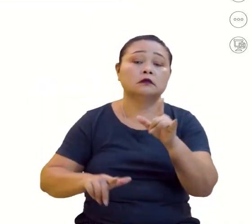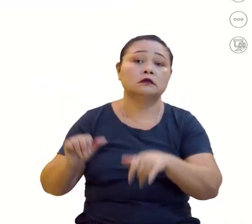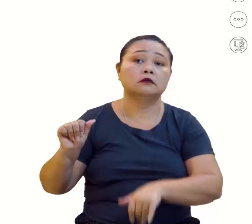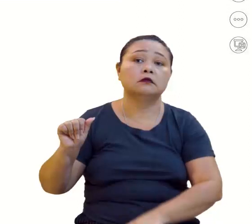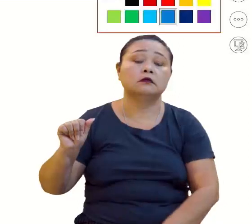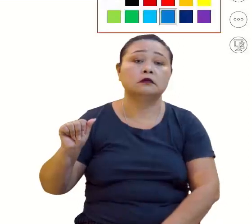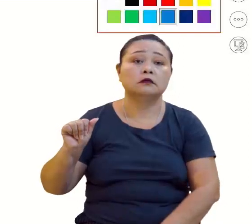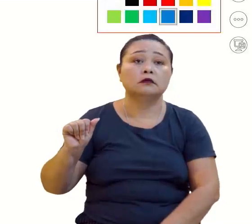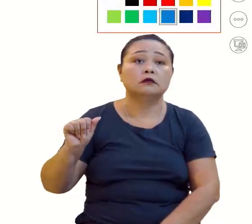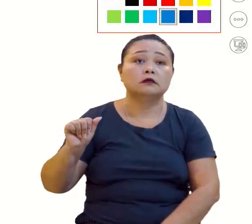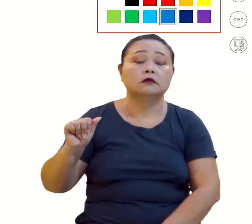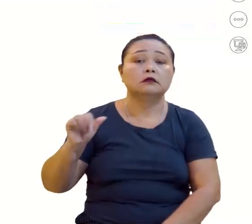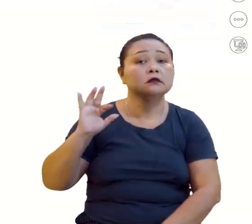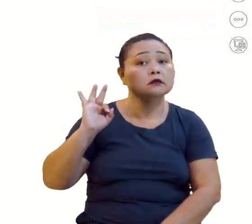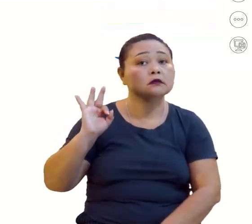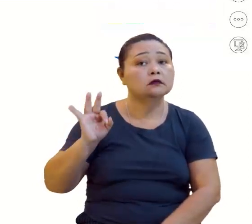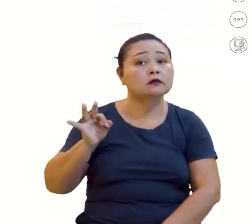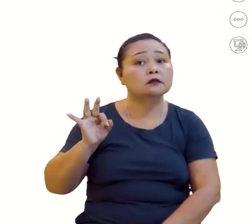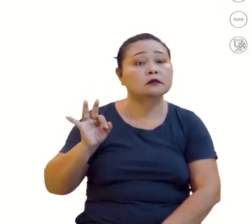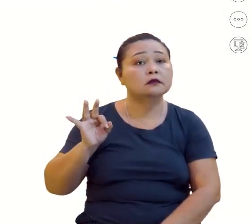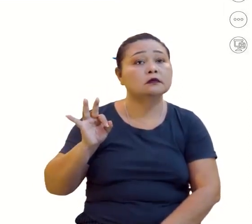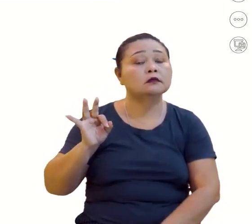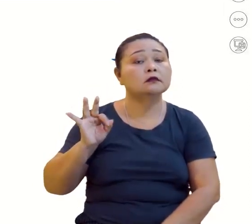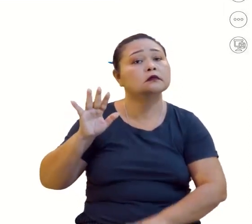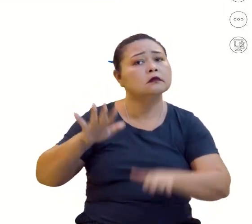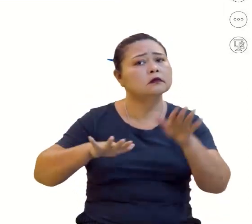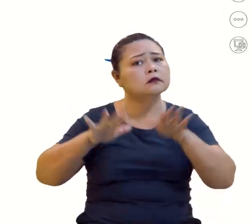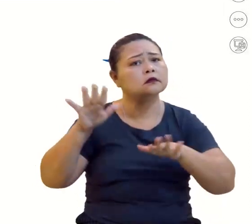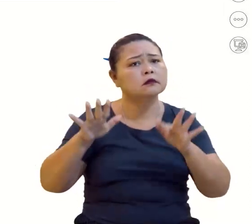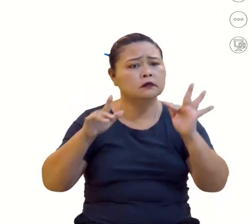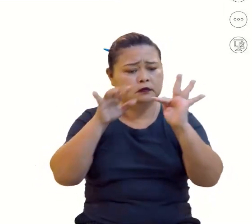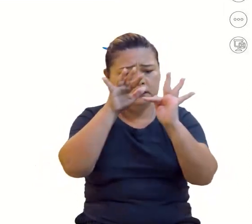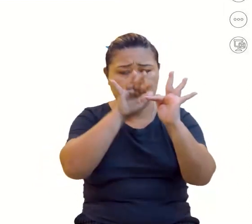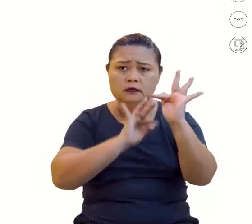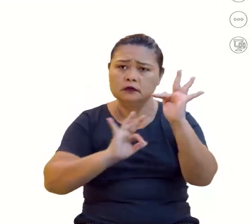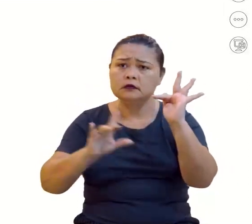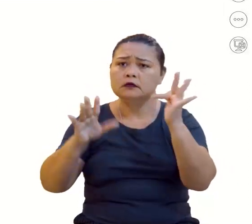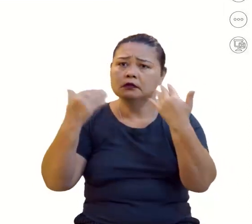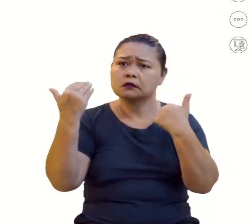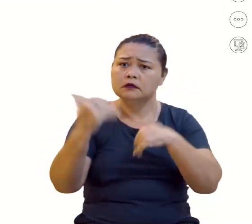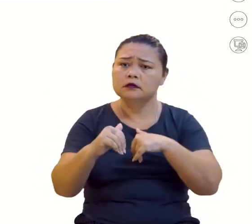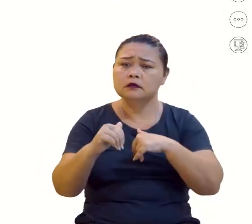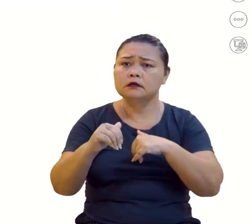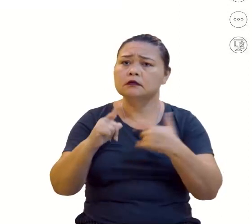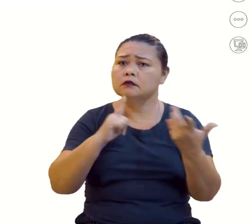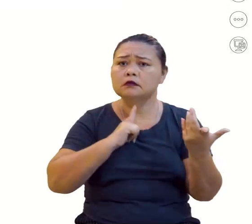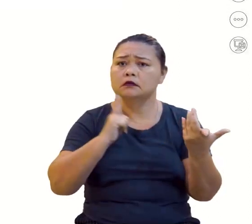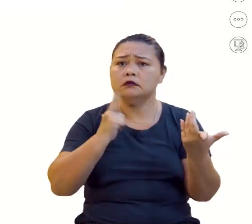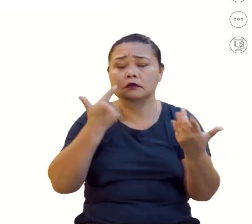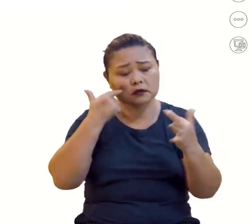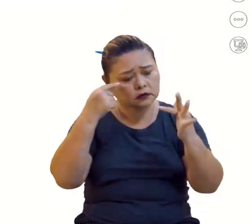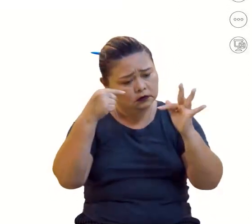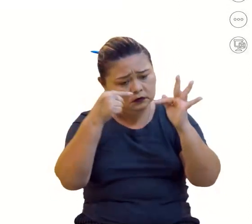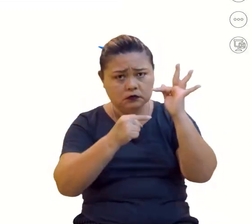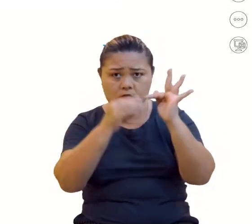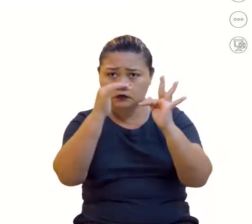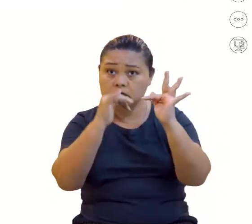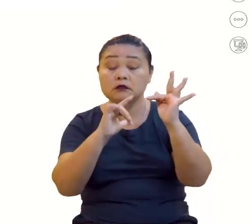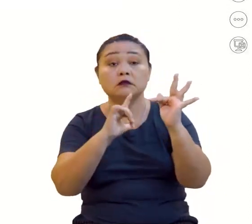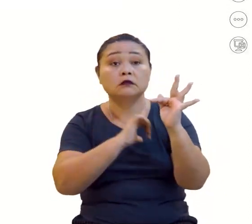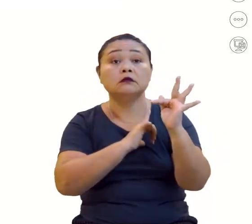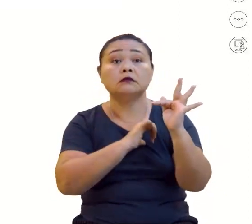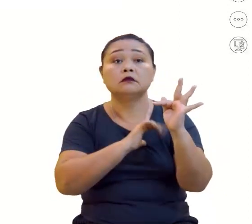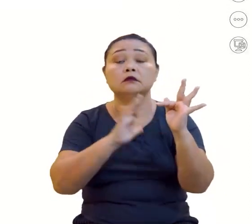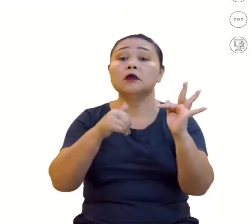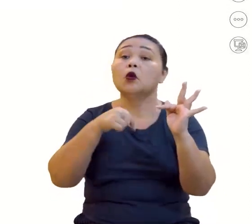A. Acertei. Isso. É que às vezes o gráfico também na prova, ele não tá muito proporcional, né? Mas deveria. O